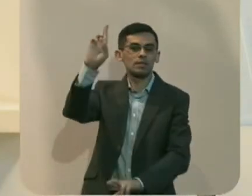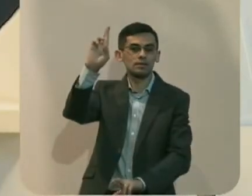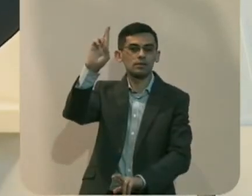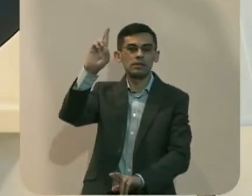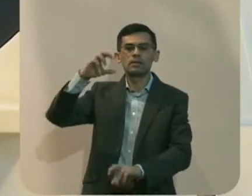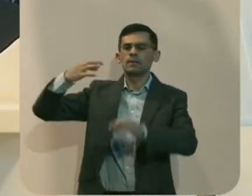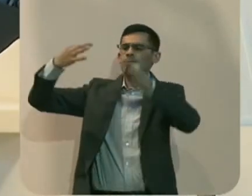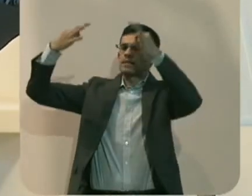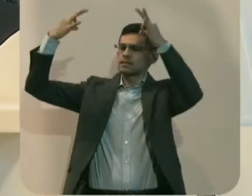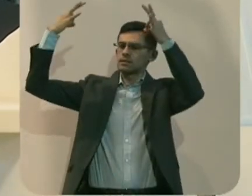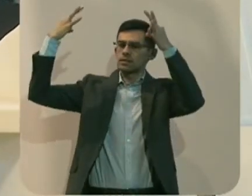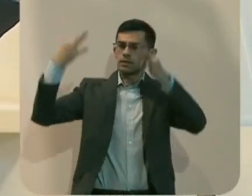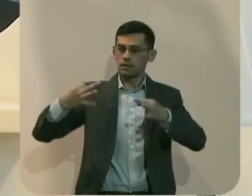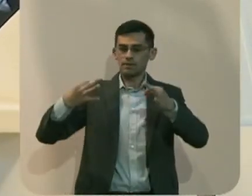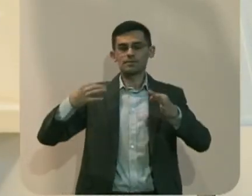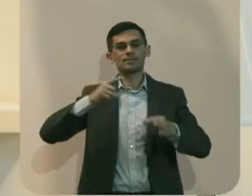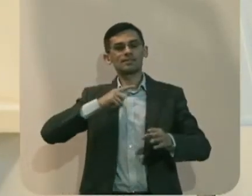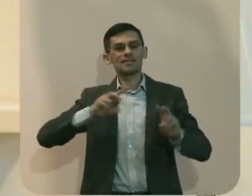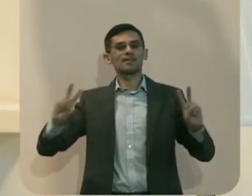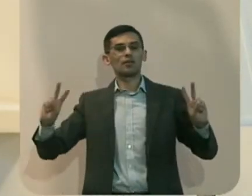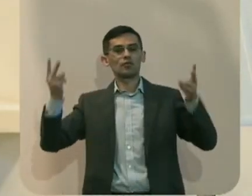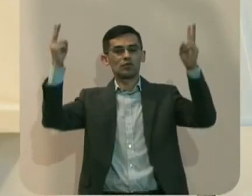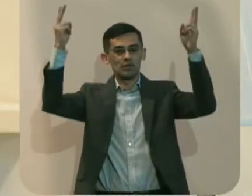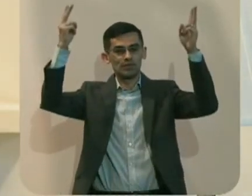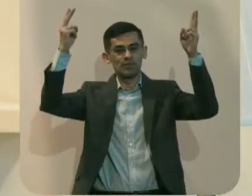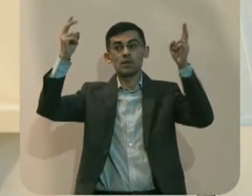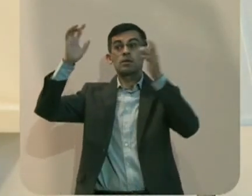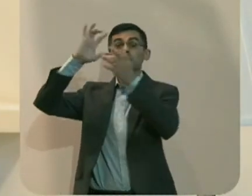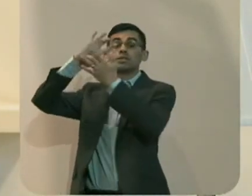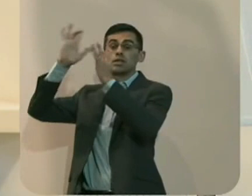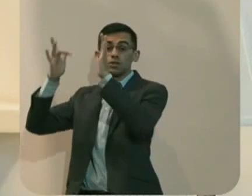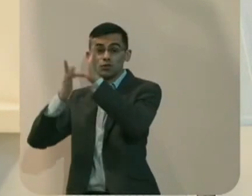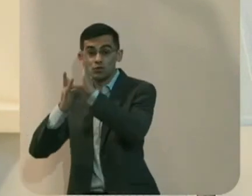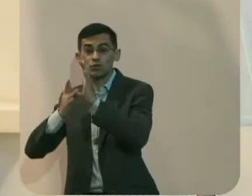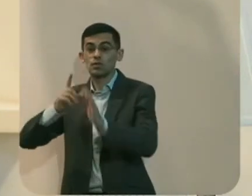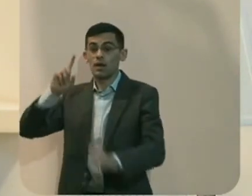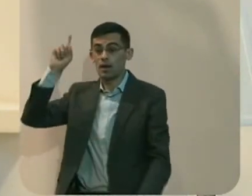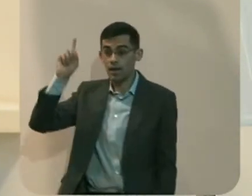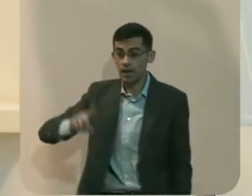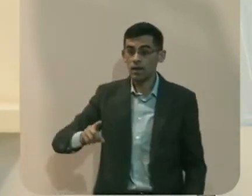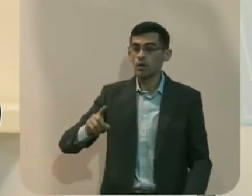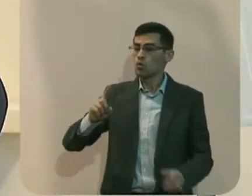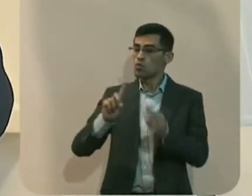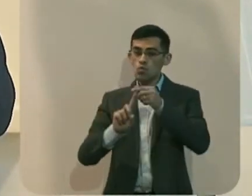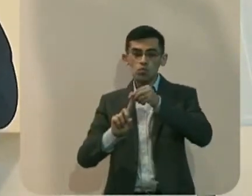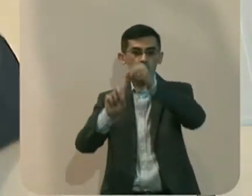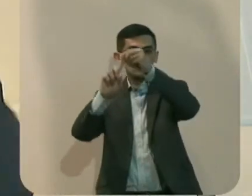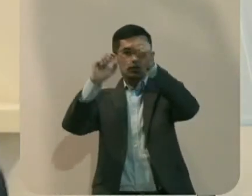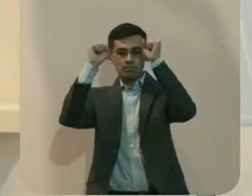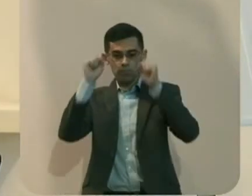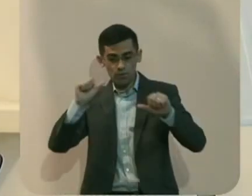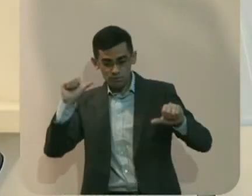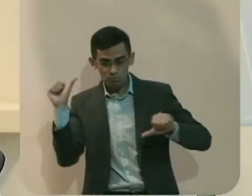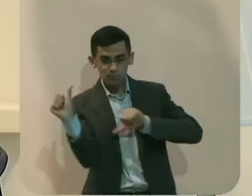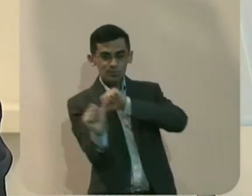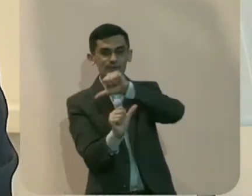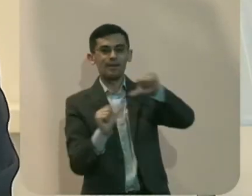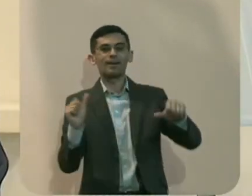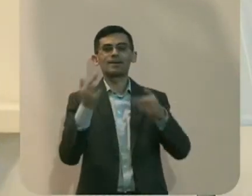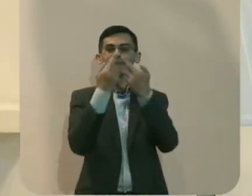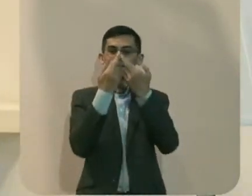nossa certeza da vitória. Jesus é aquele que pode transformar e restaurar a sua